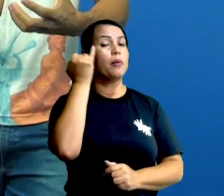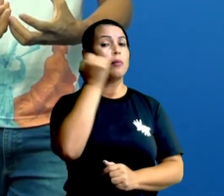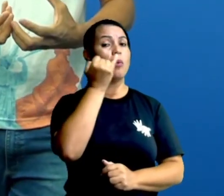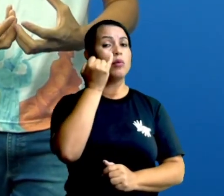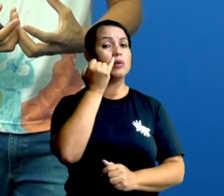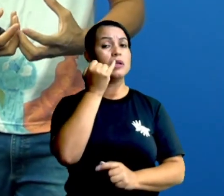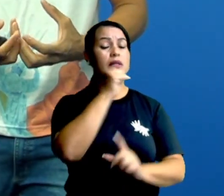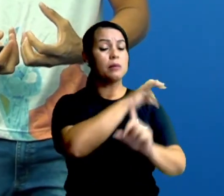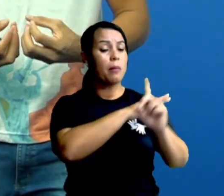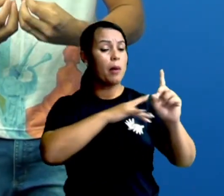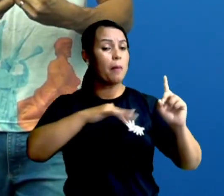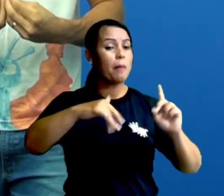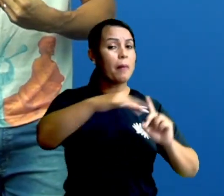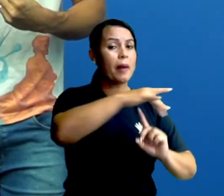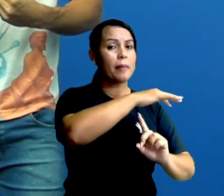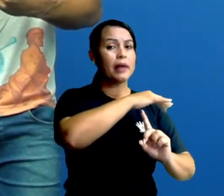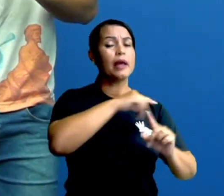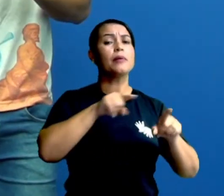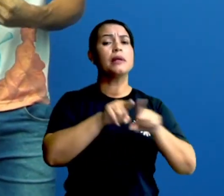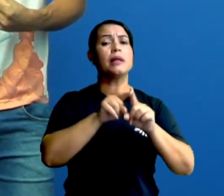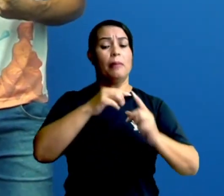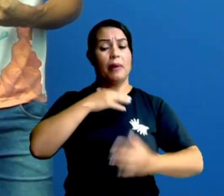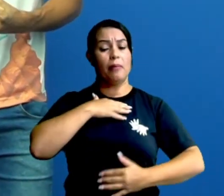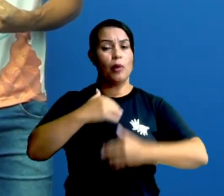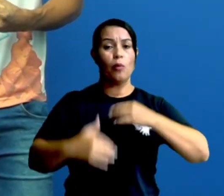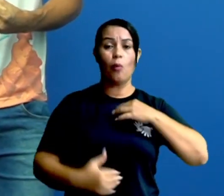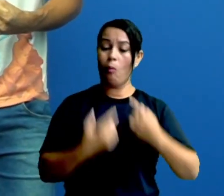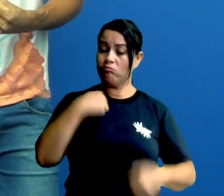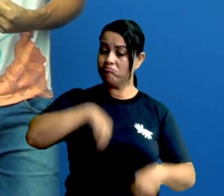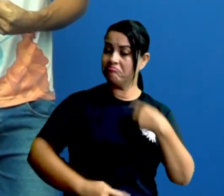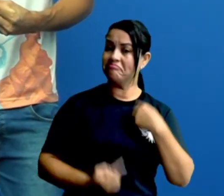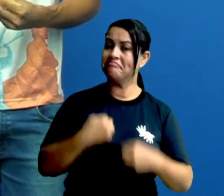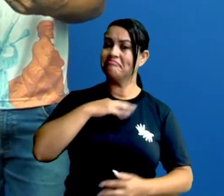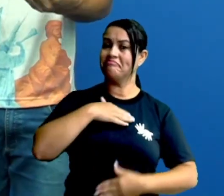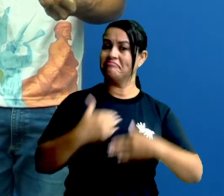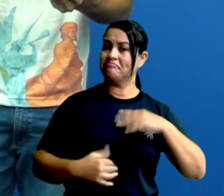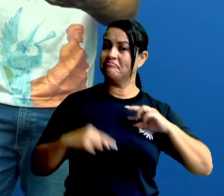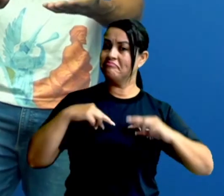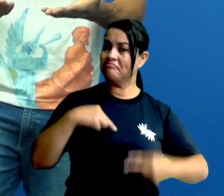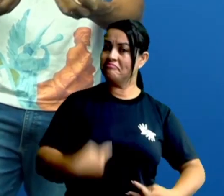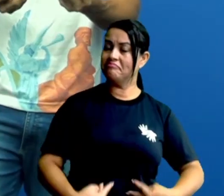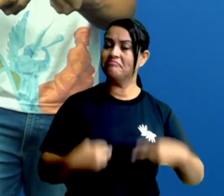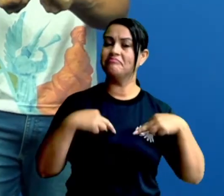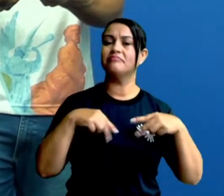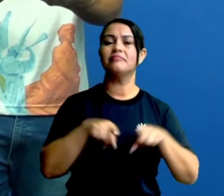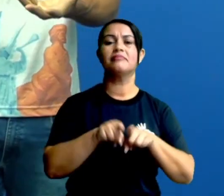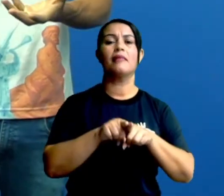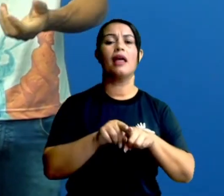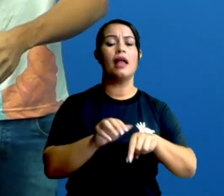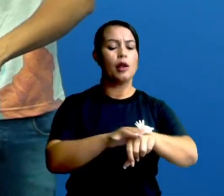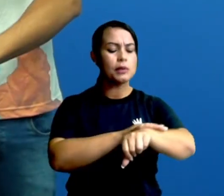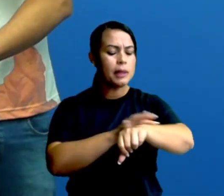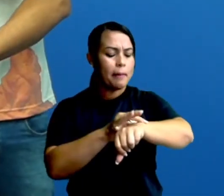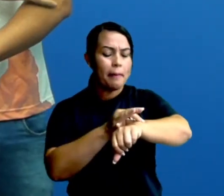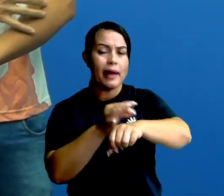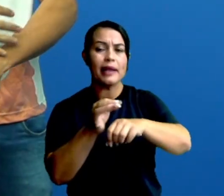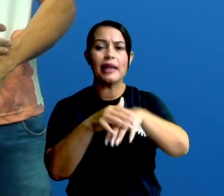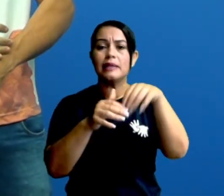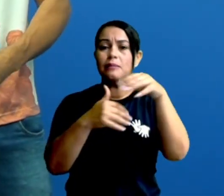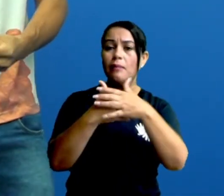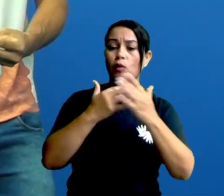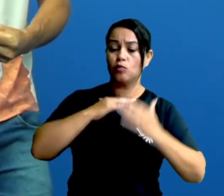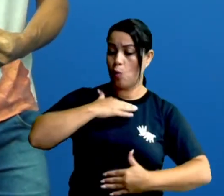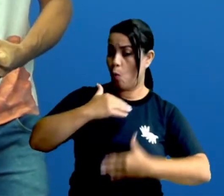o meio ambiente e para o funcionamento do nosso corpo, tá certo? Na nossa pele, nas nossas mãos, no